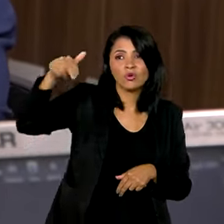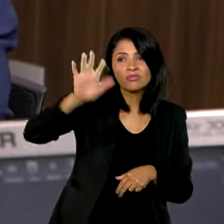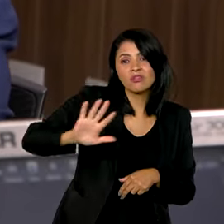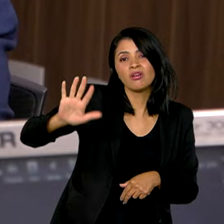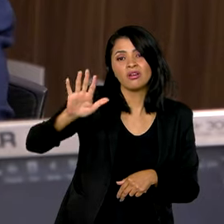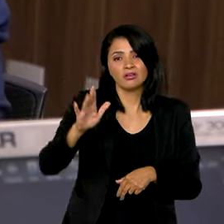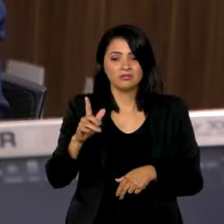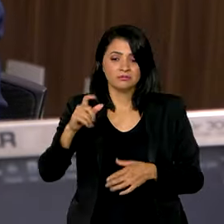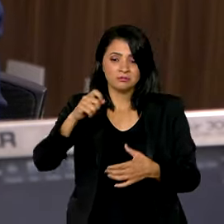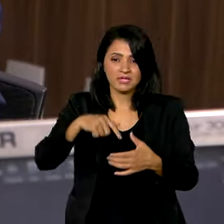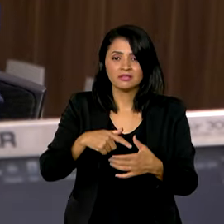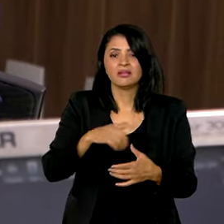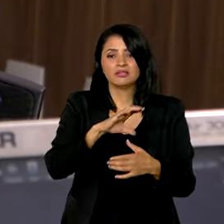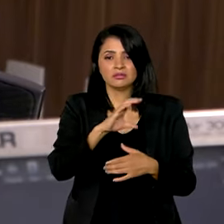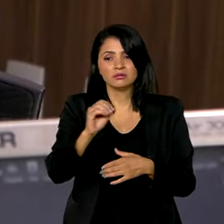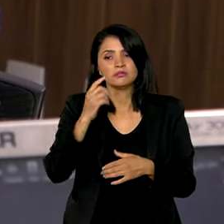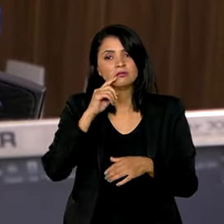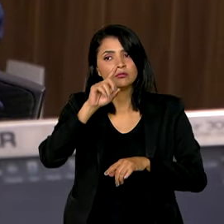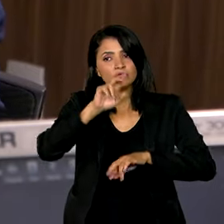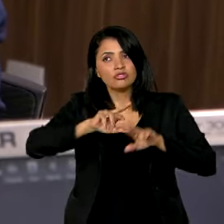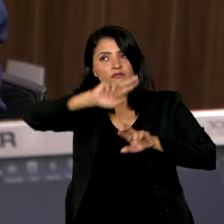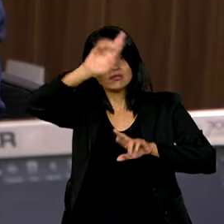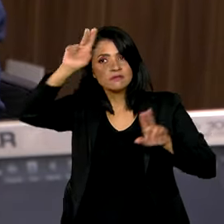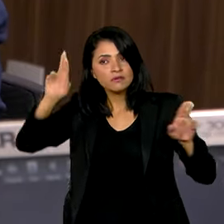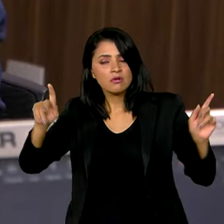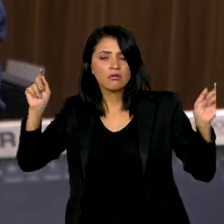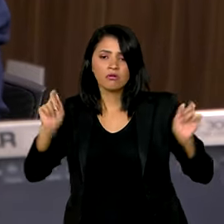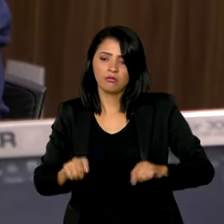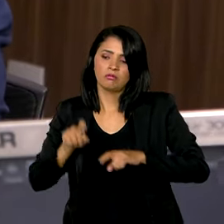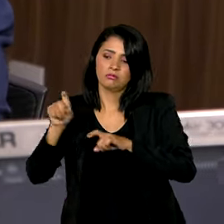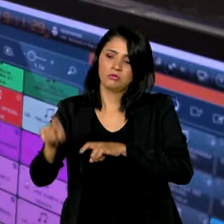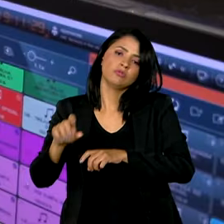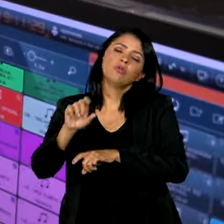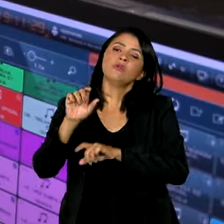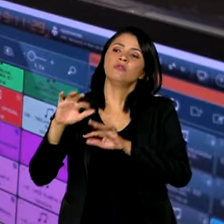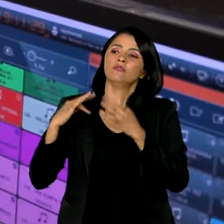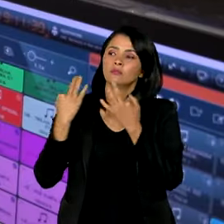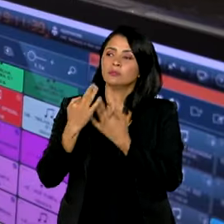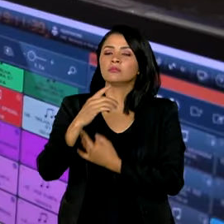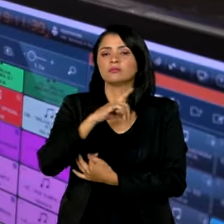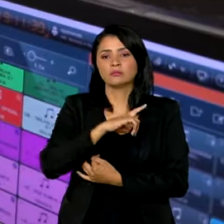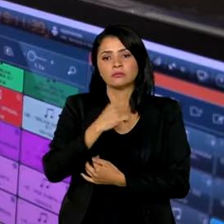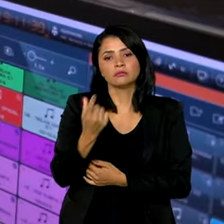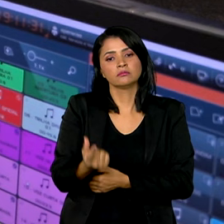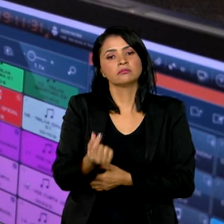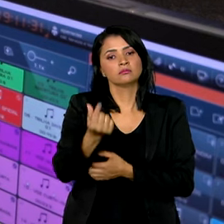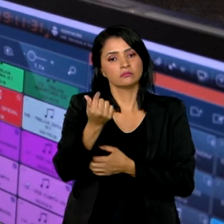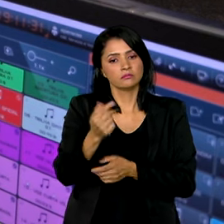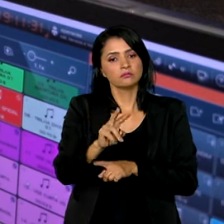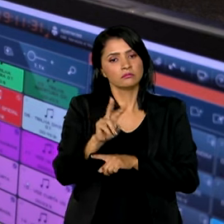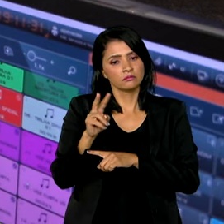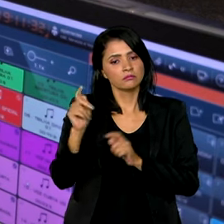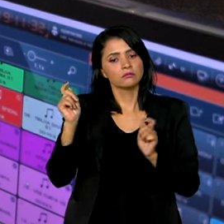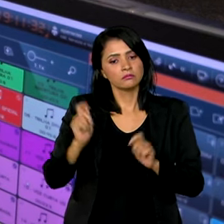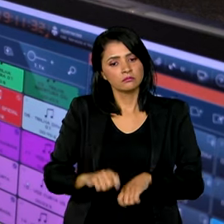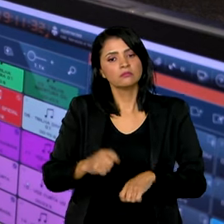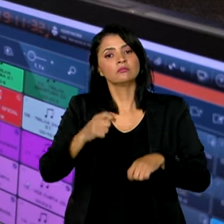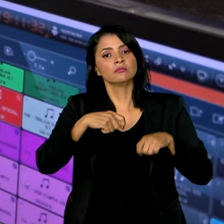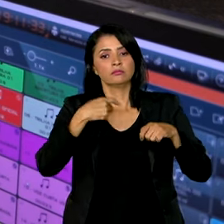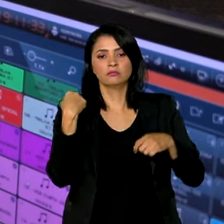centrooeste Então nós vamos diversificar garantir que os agricultores familiares terão crédito nós vamos garantir o